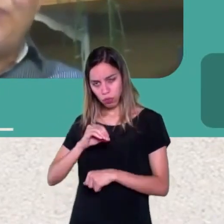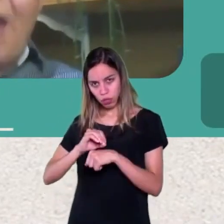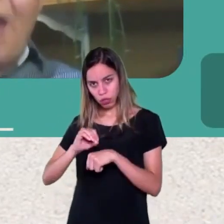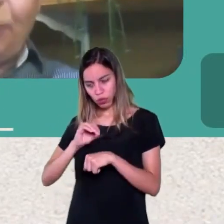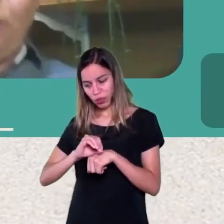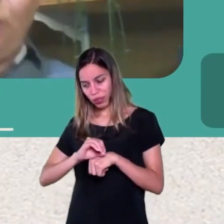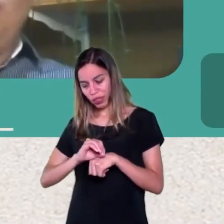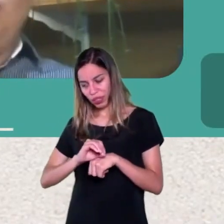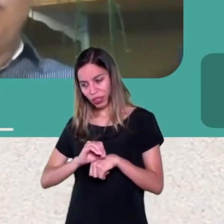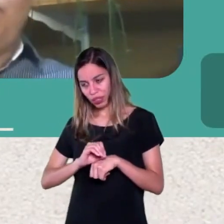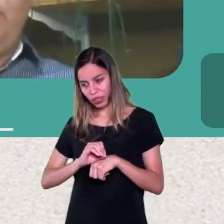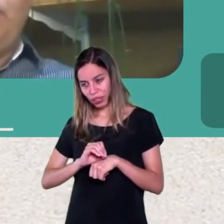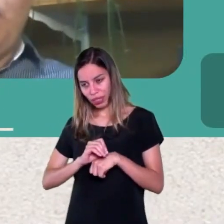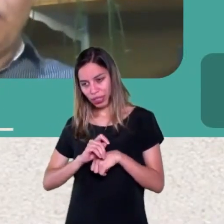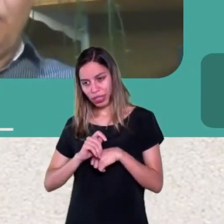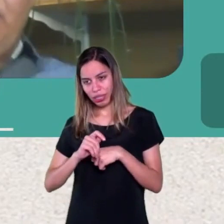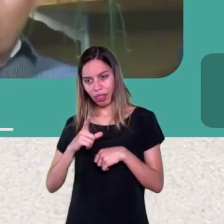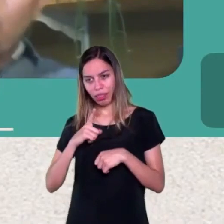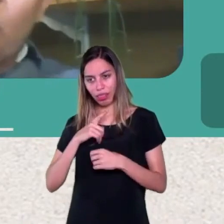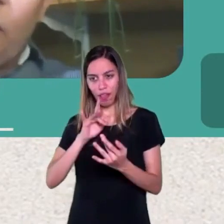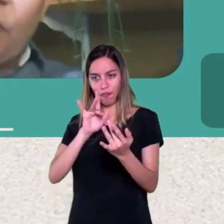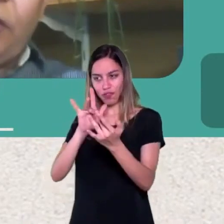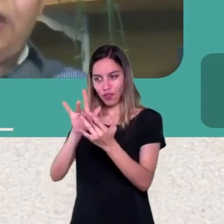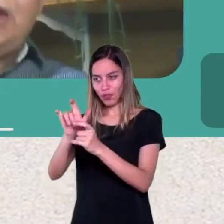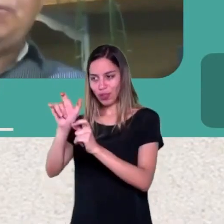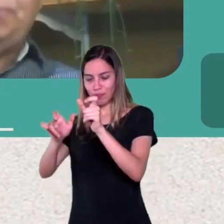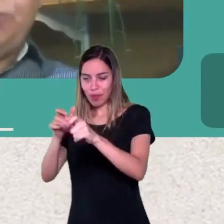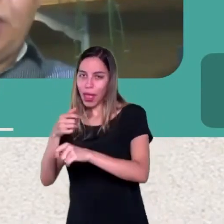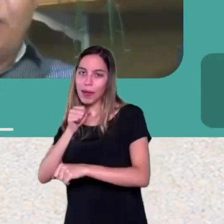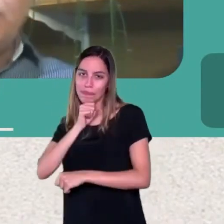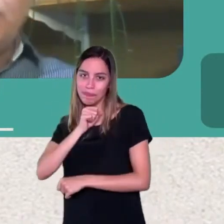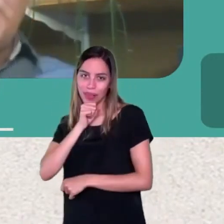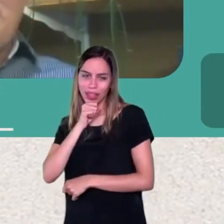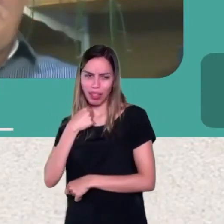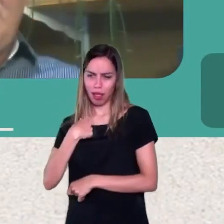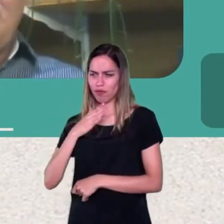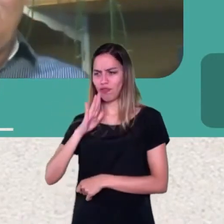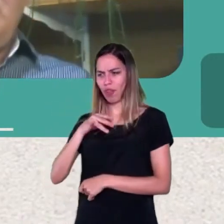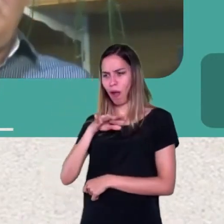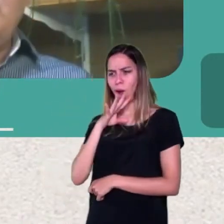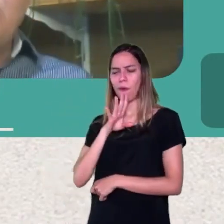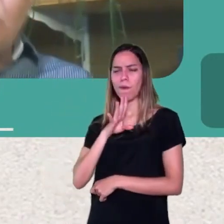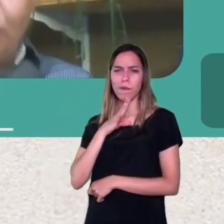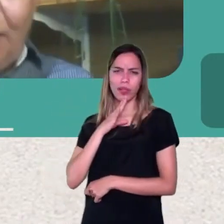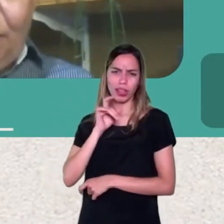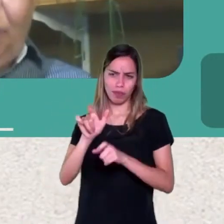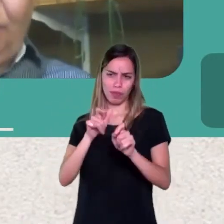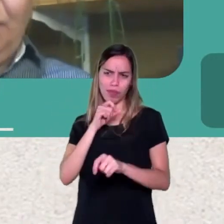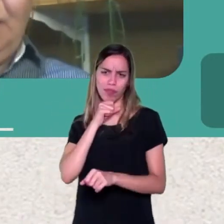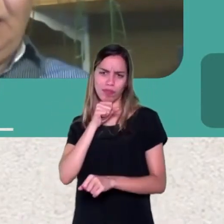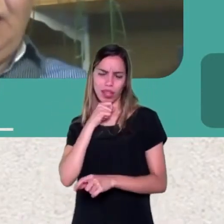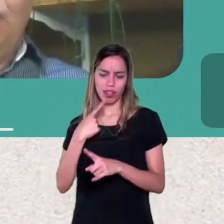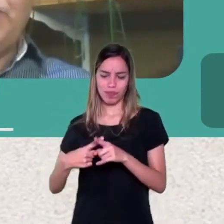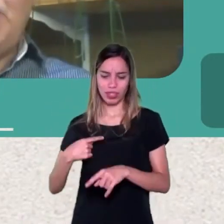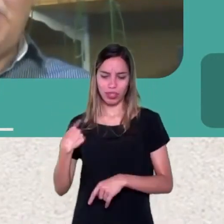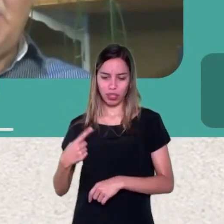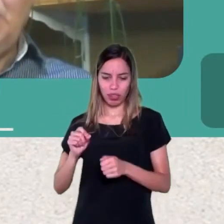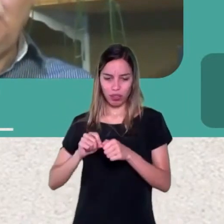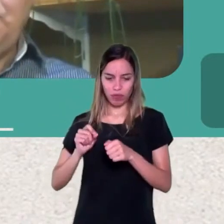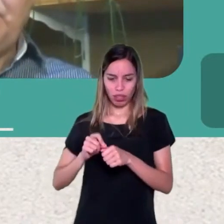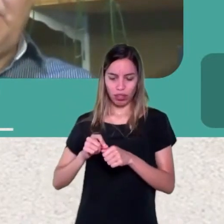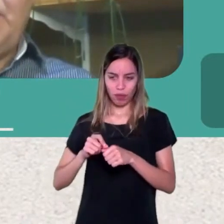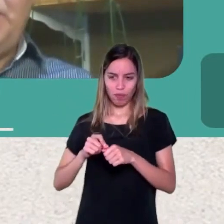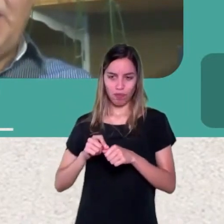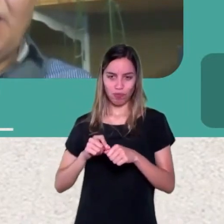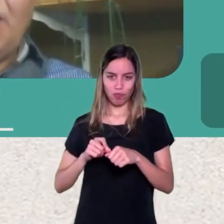no contato com os idosos, que eu já conhecia por causa de um trabalho que a gente faz. É um